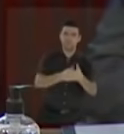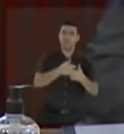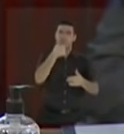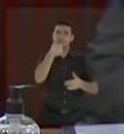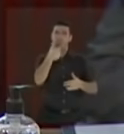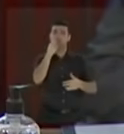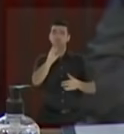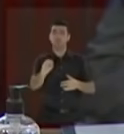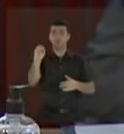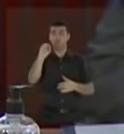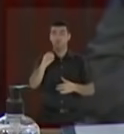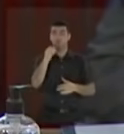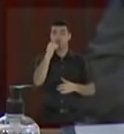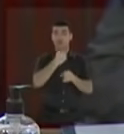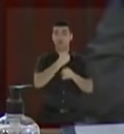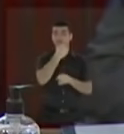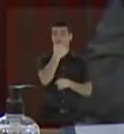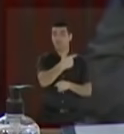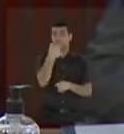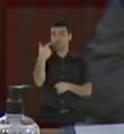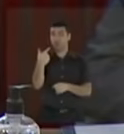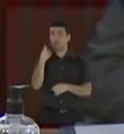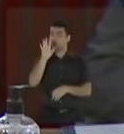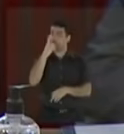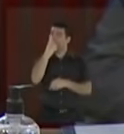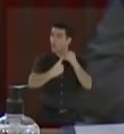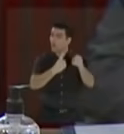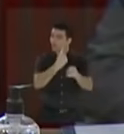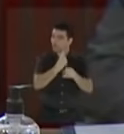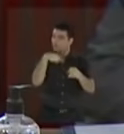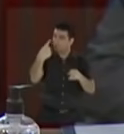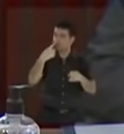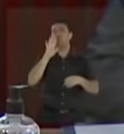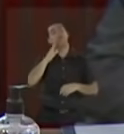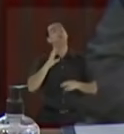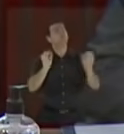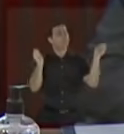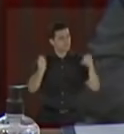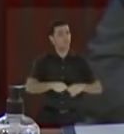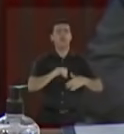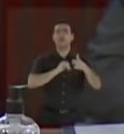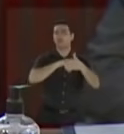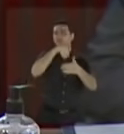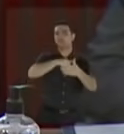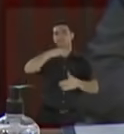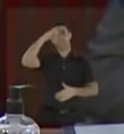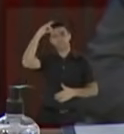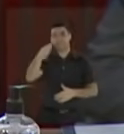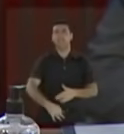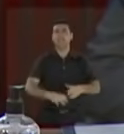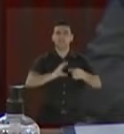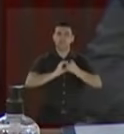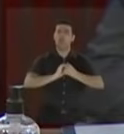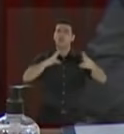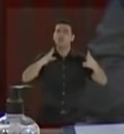ser de repente né se a esquerda chegar o poder pode ser desconfiança pode ser também a da esquerda ou mesmo se bolsonaro for eleito